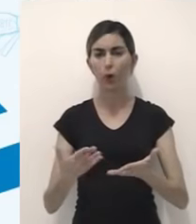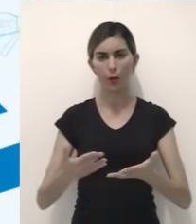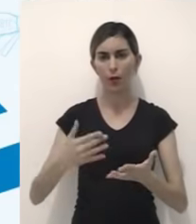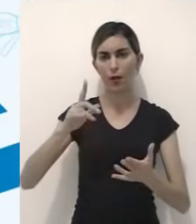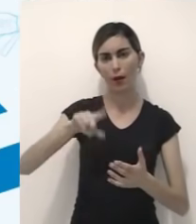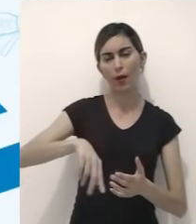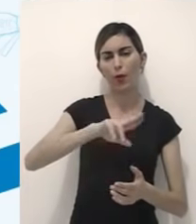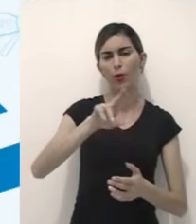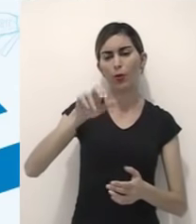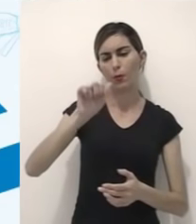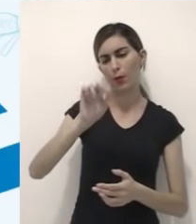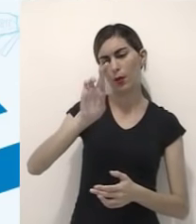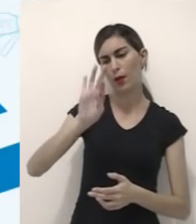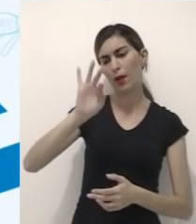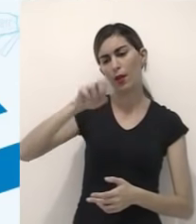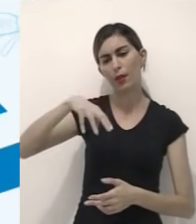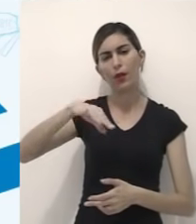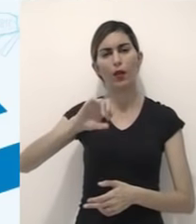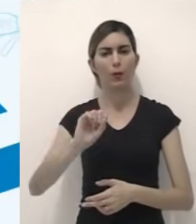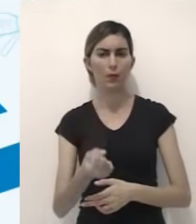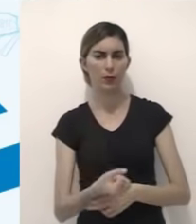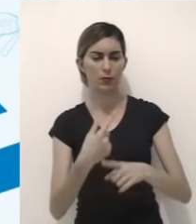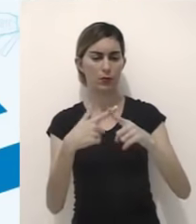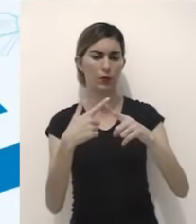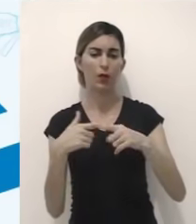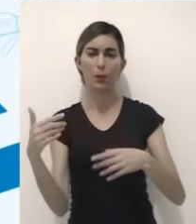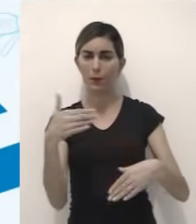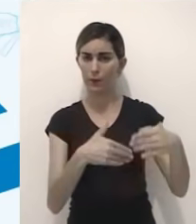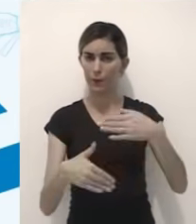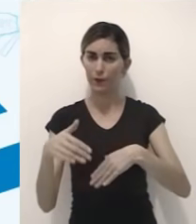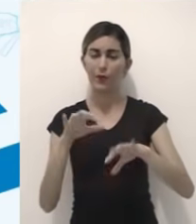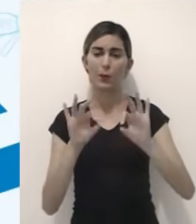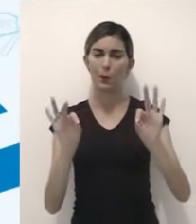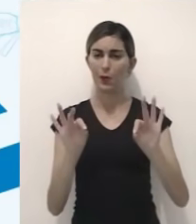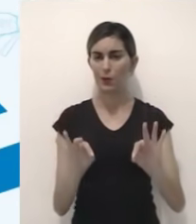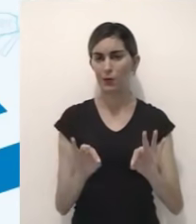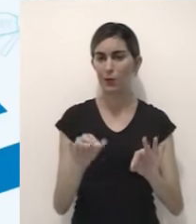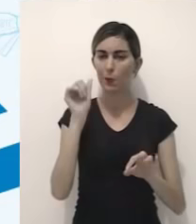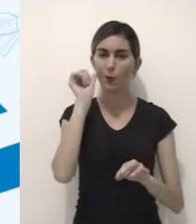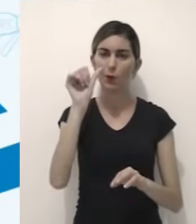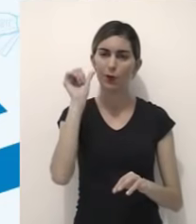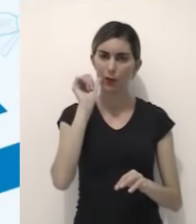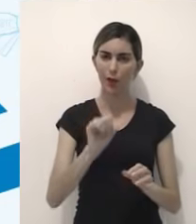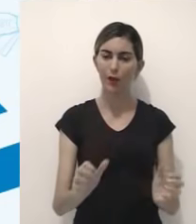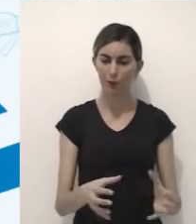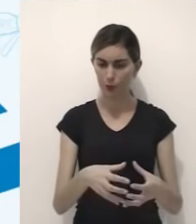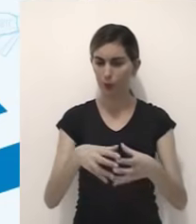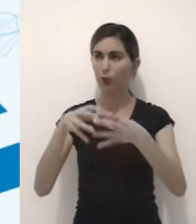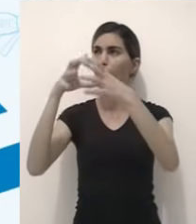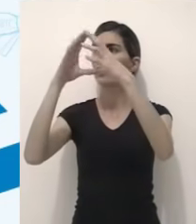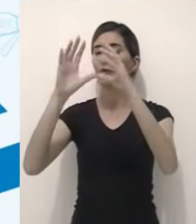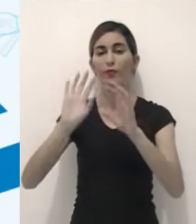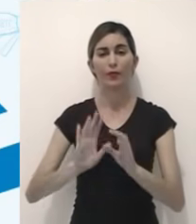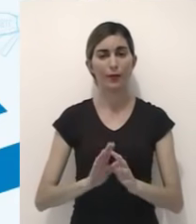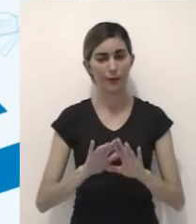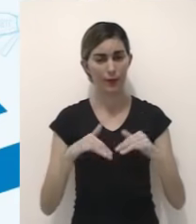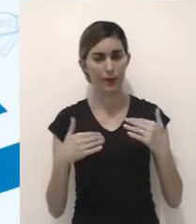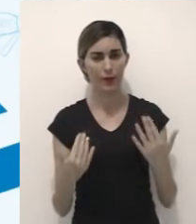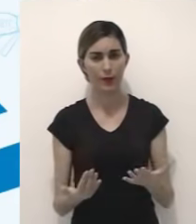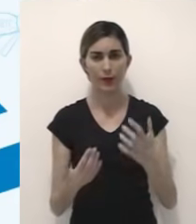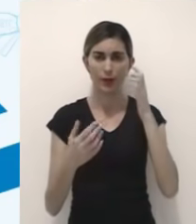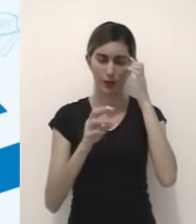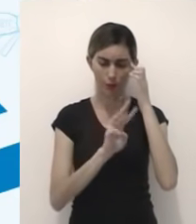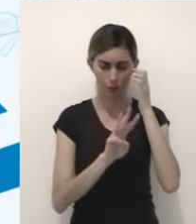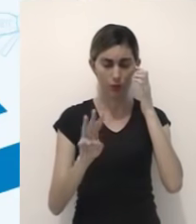missão agora é chamada Artemis, porque nós vamos ter uma participação especial das mulheres nesse evento.